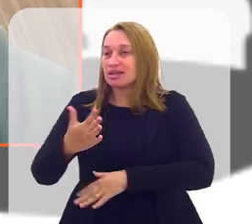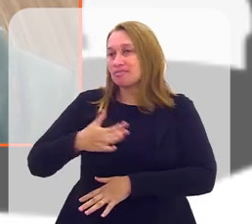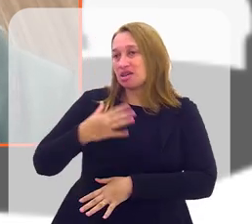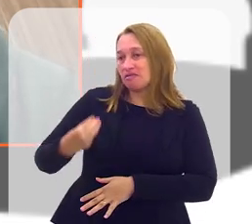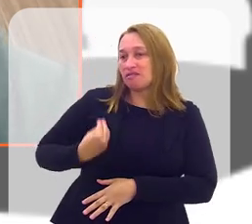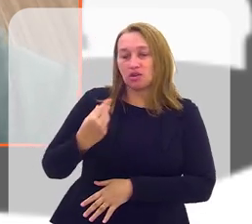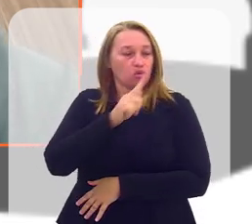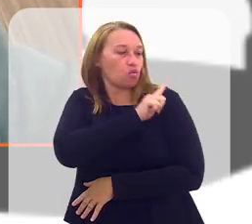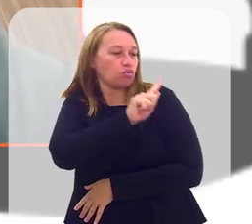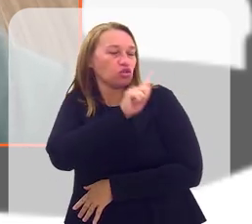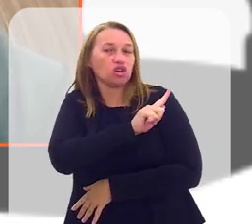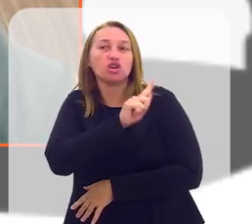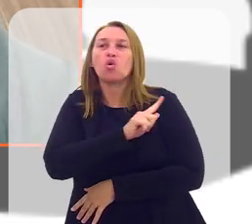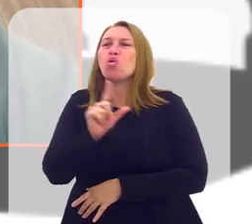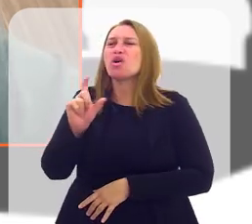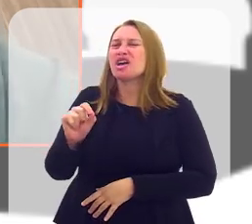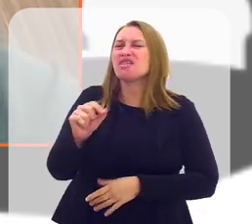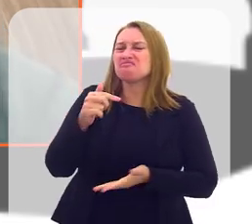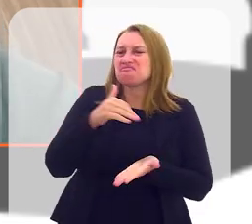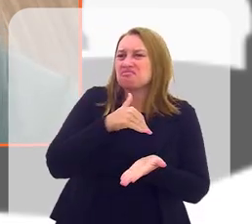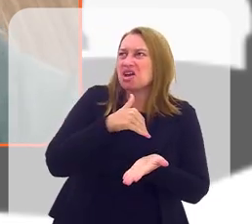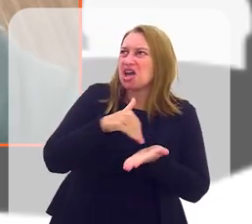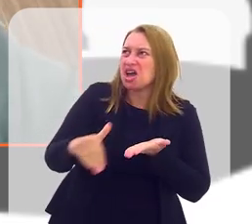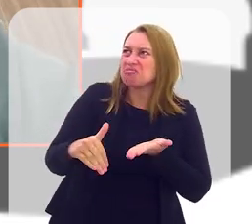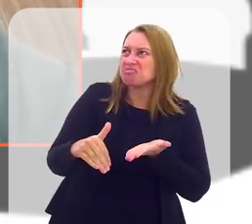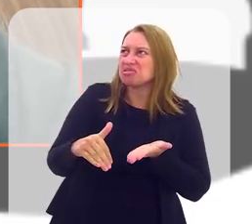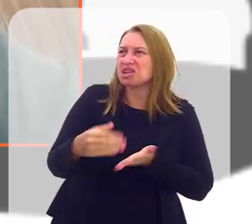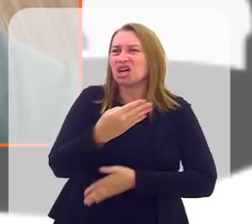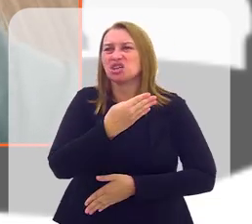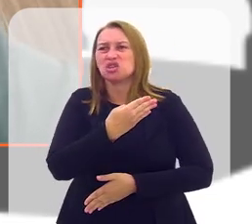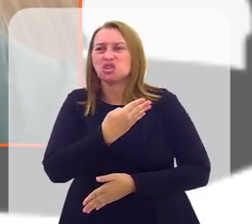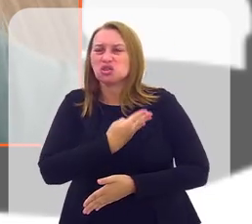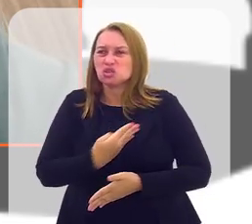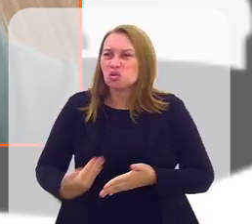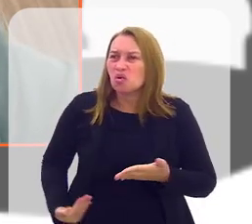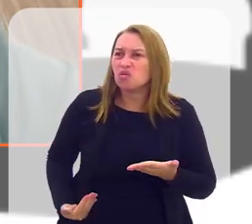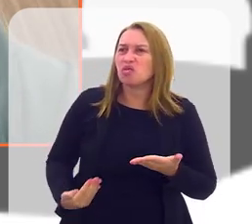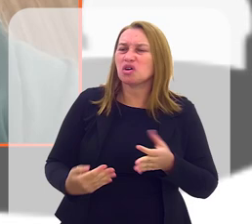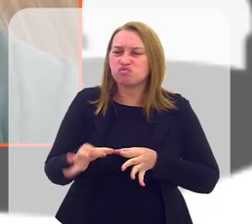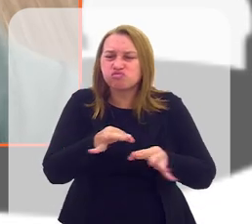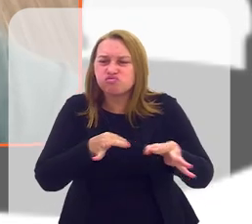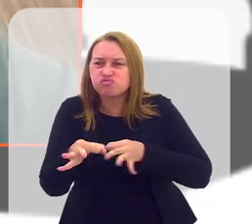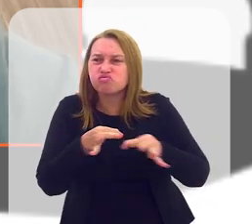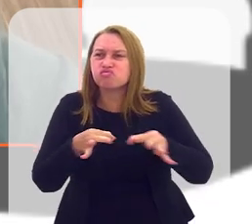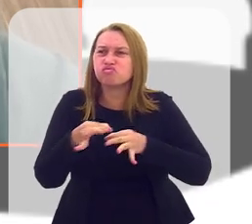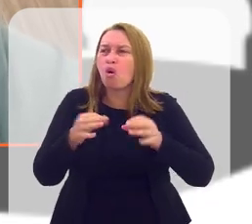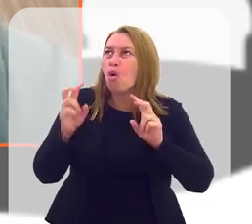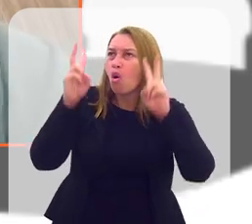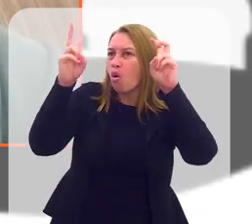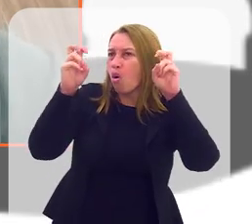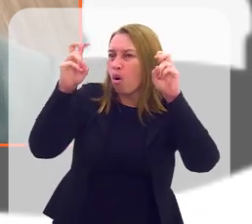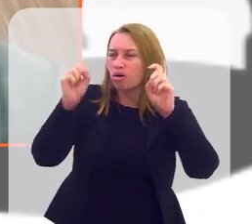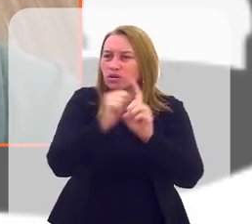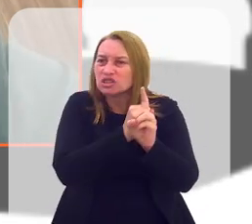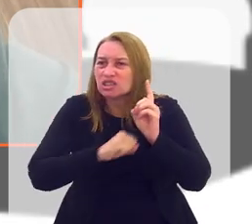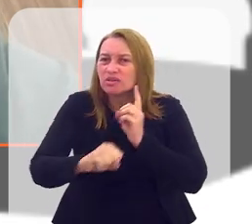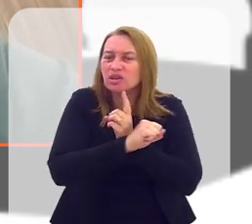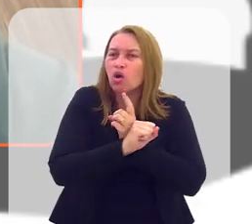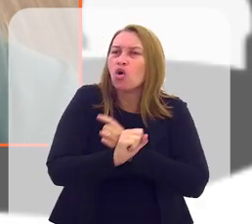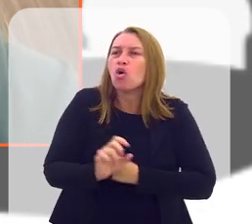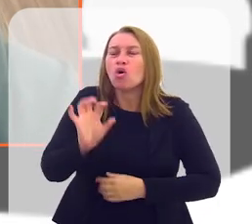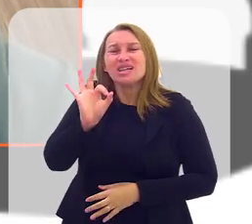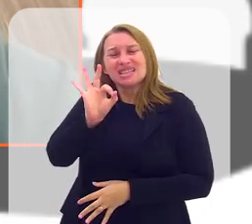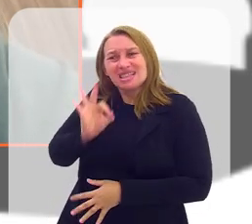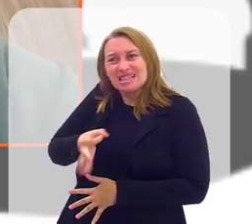eu poderia fazer como secretário de governo, fazendo a articulação do tema da habitação com a assistência social?